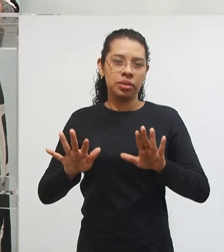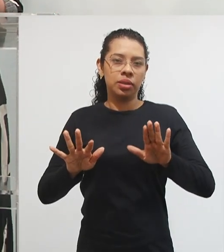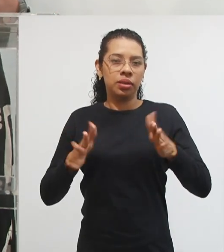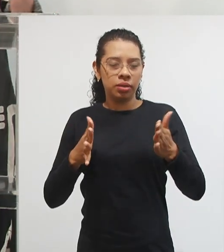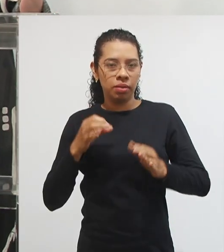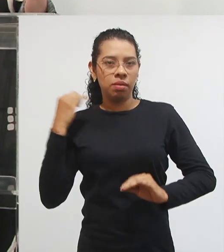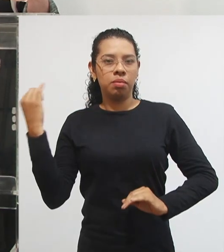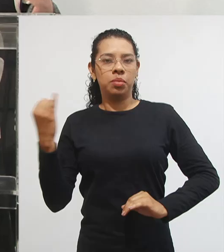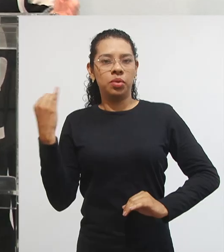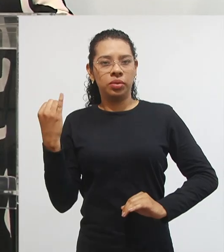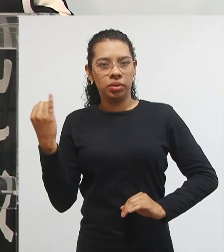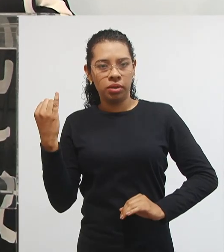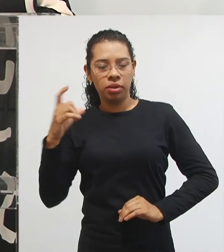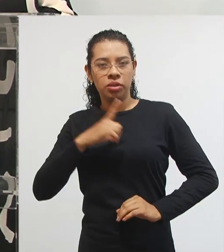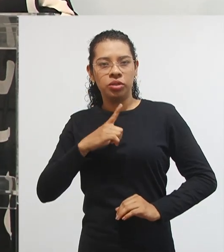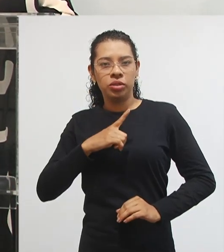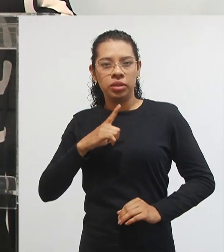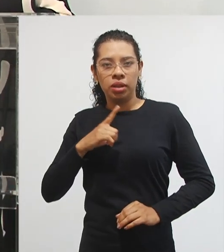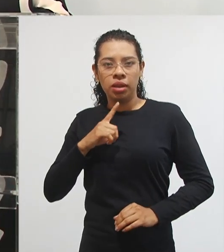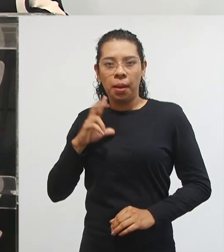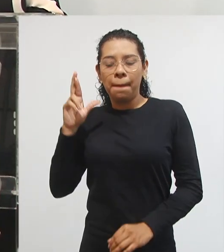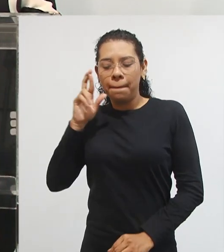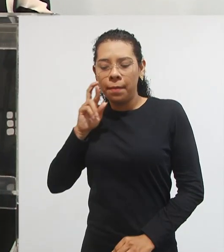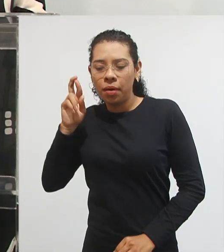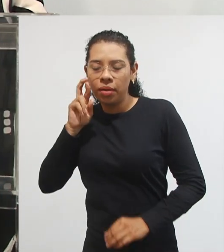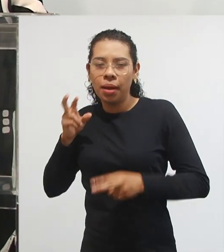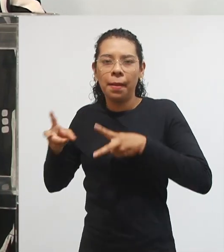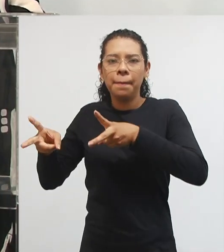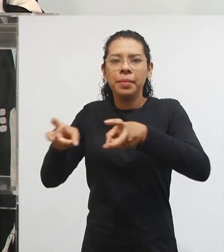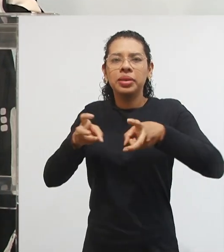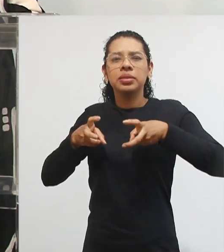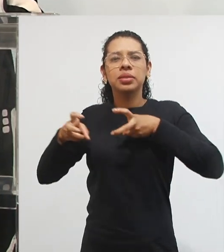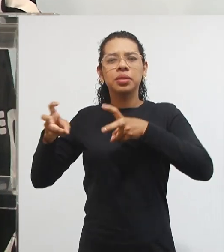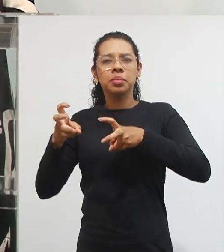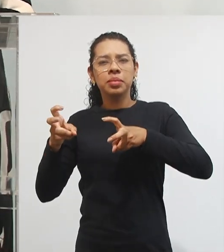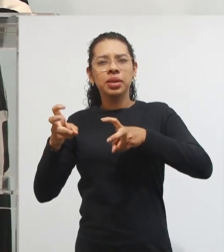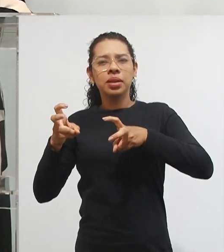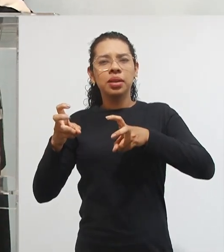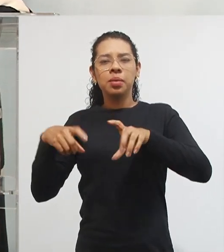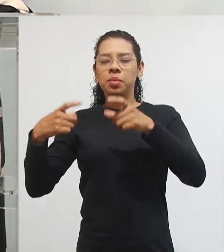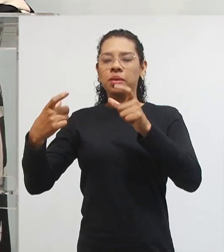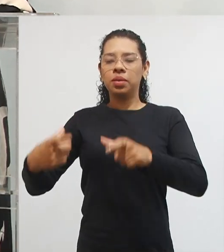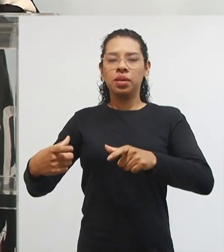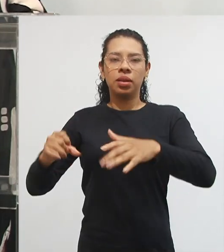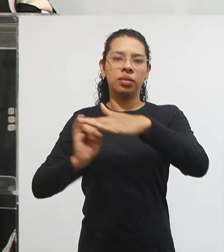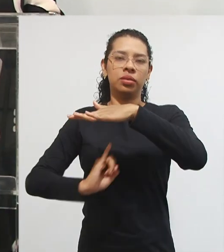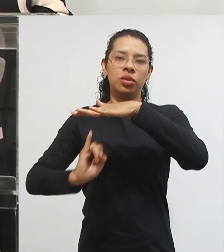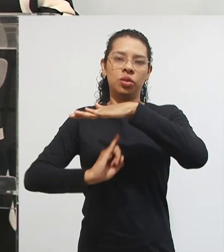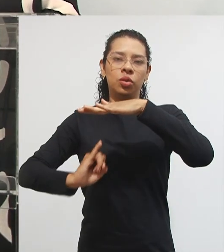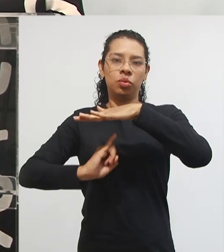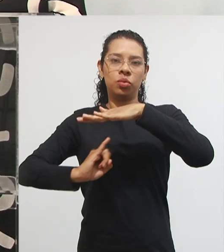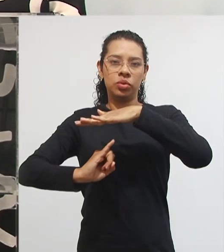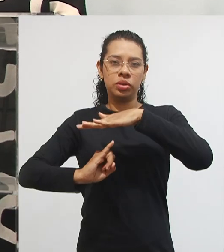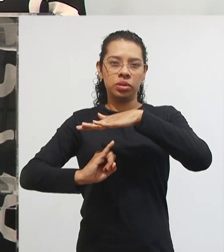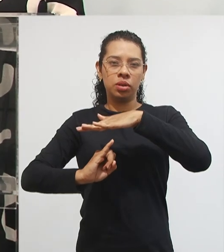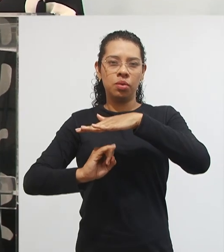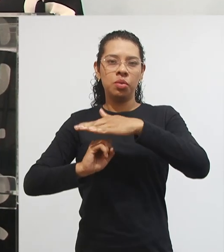Então é importante, né, ter esse gerenciamento de crise para que a imagem da instituição não fique totalmente abalada,